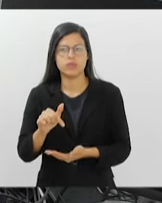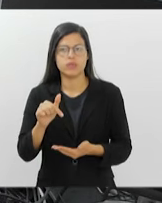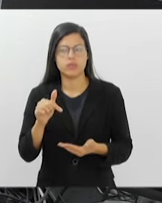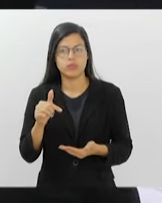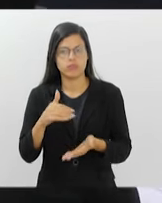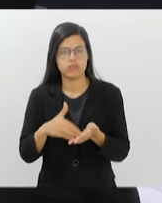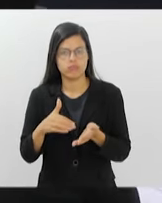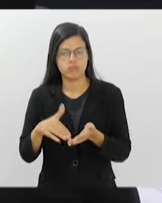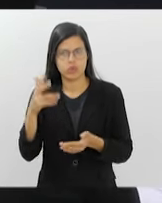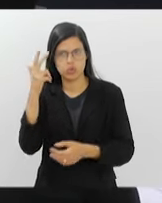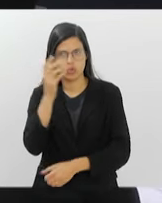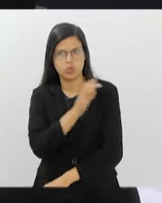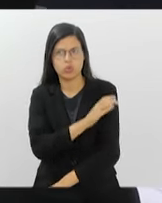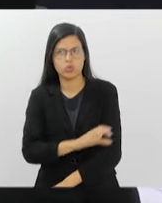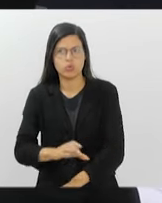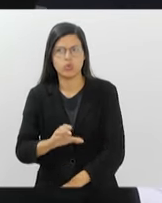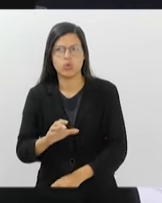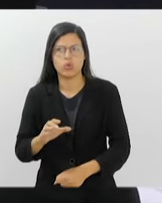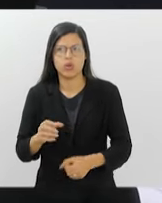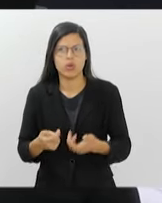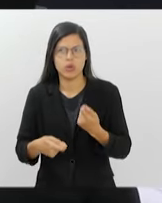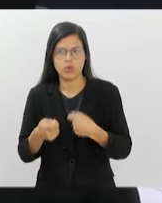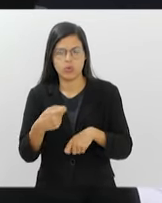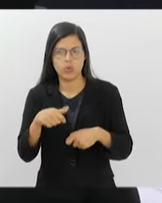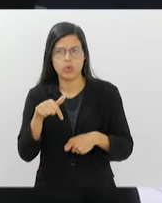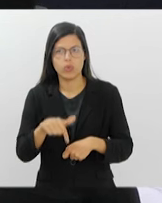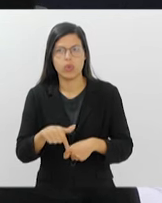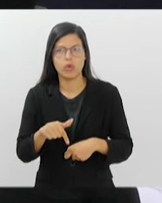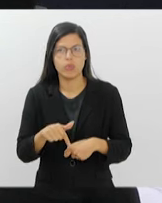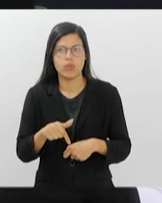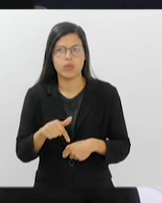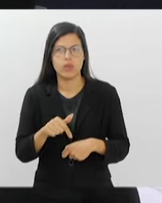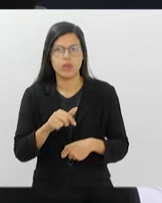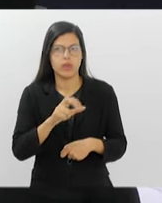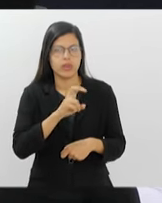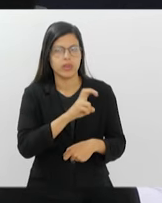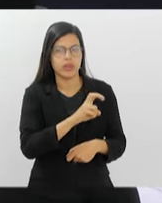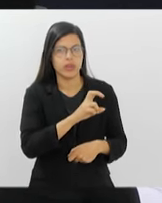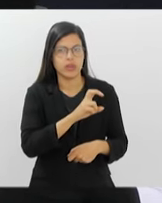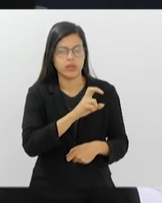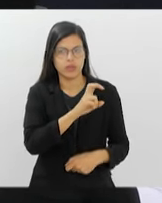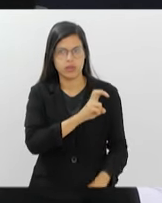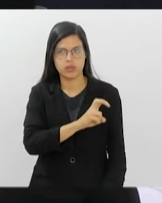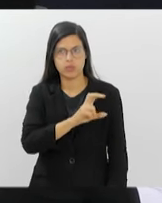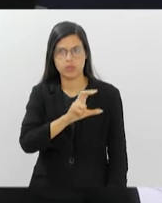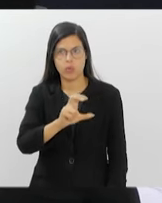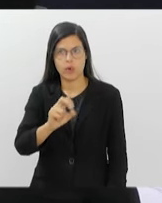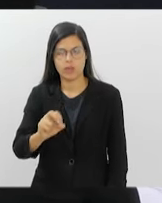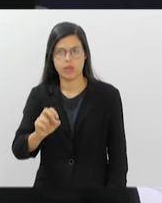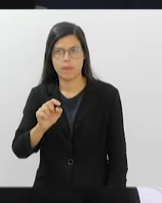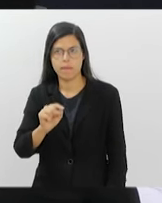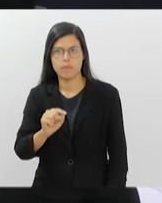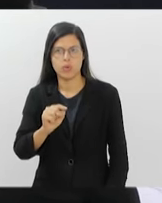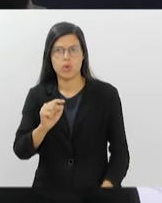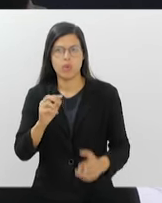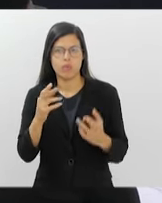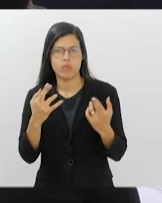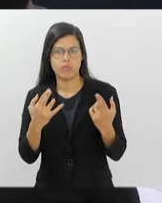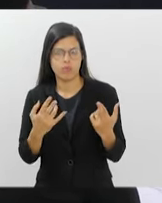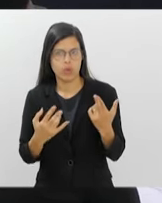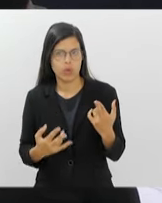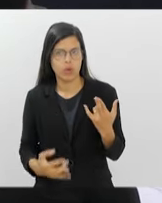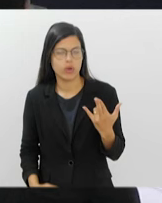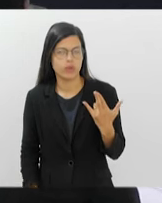economia criativa destinou 550.000 pro rocken Rio então tem dinheiro público é e o grande o grande